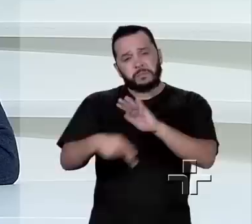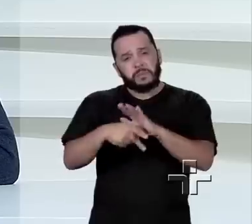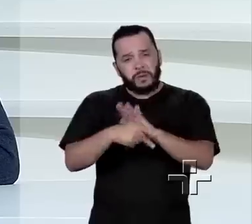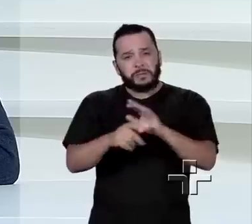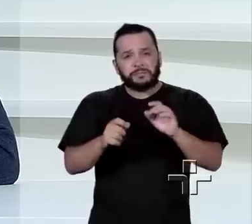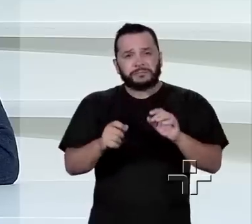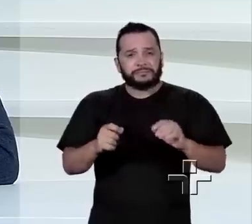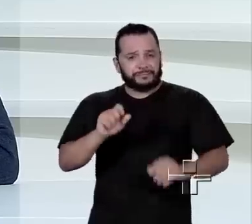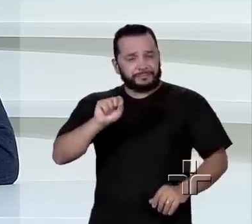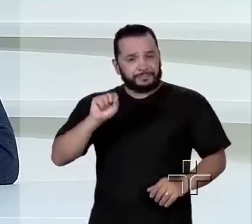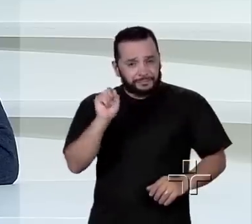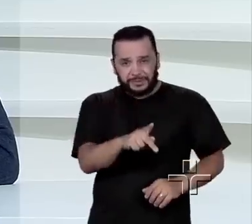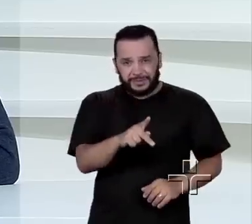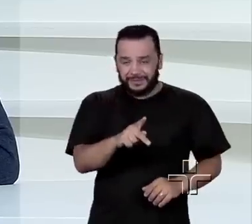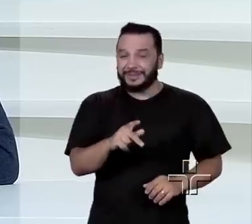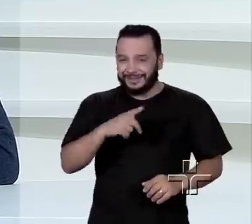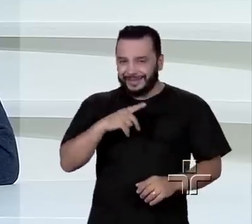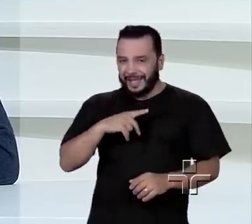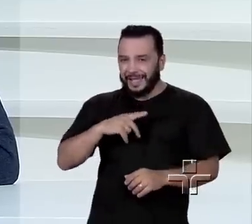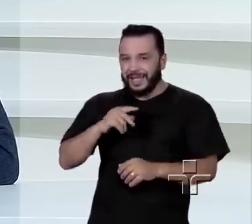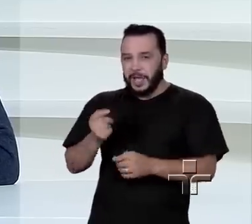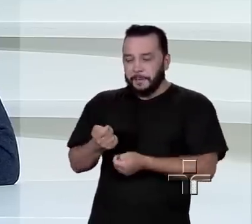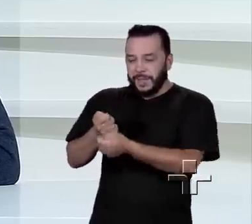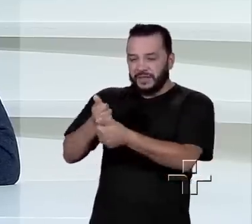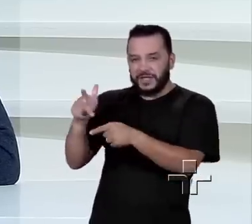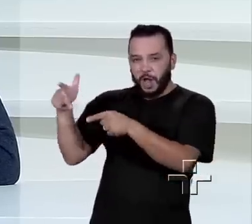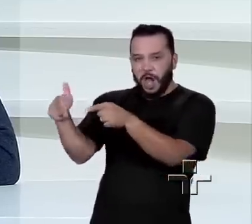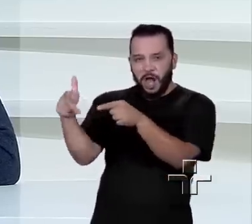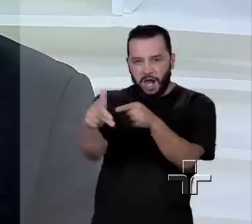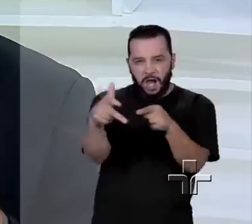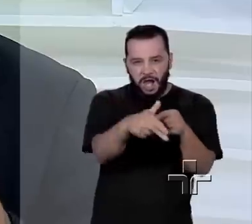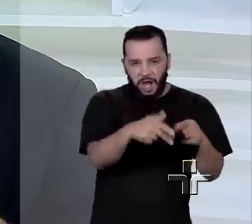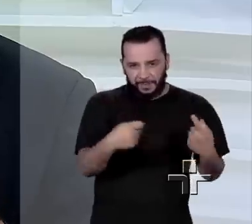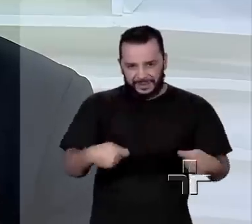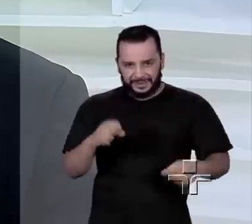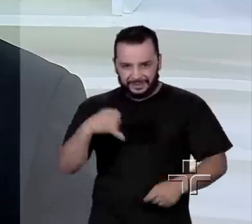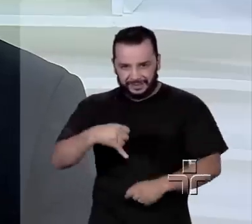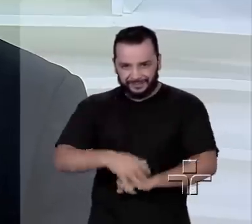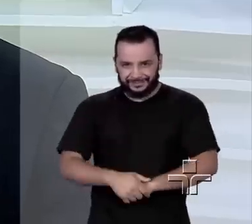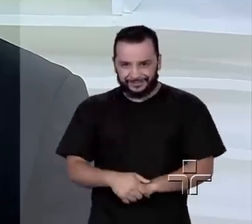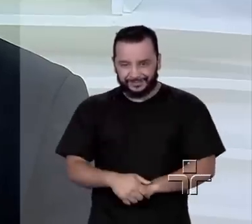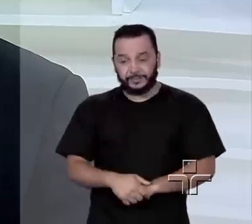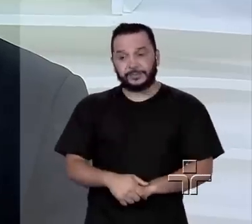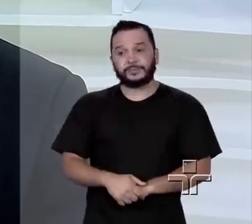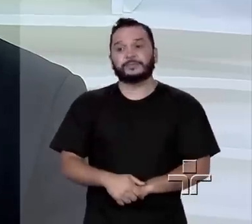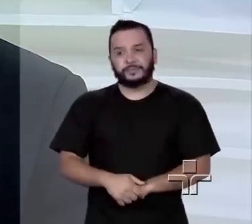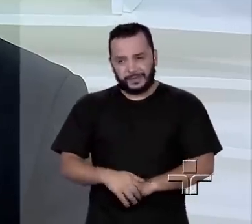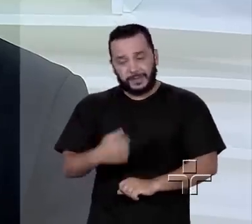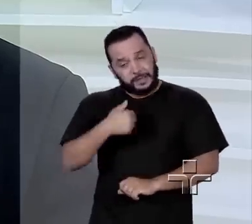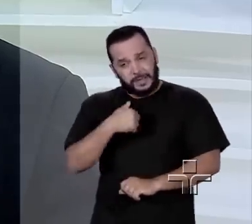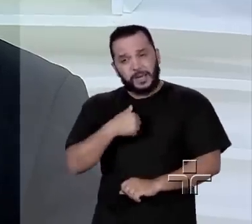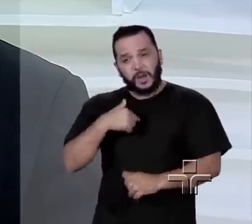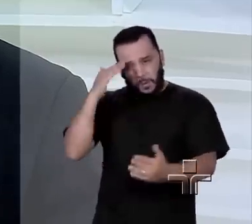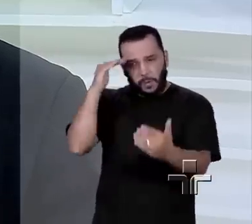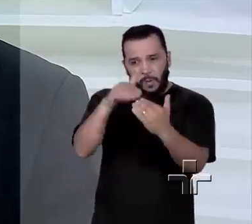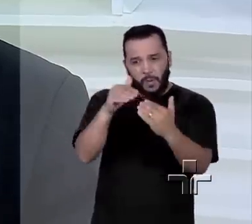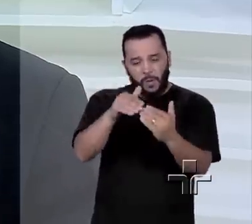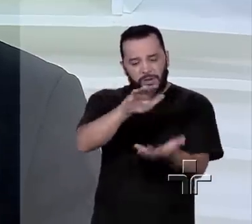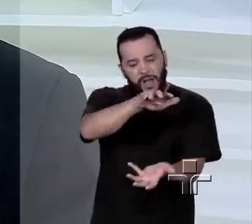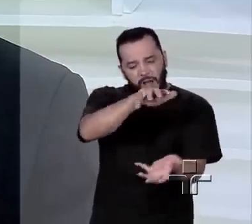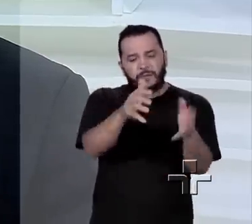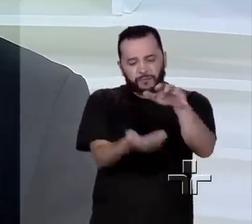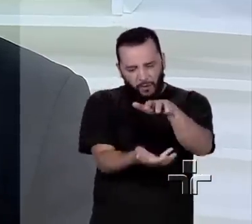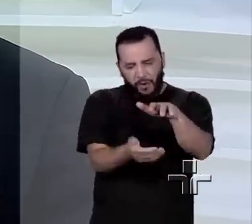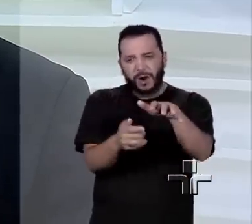cortar privilégios de determinados setores? O senhor é favorável a isso? Olha, eu sou favorável a uma reforma da Previdência,